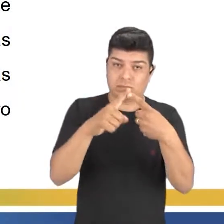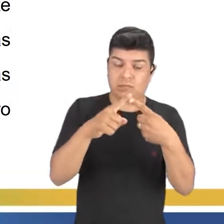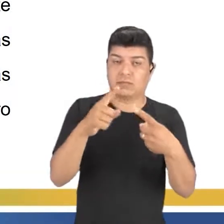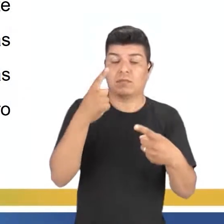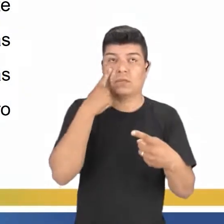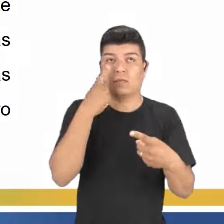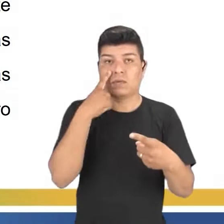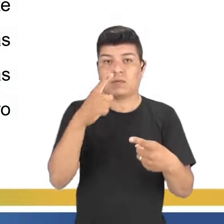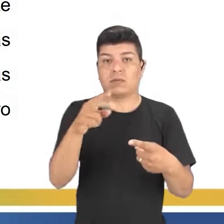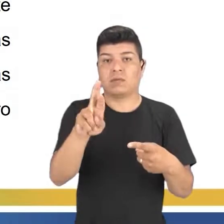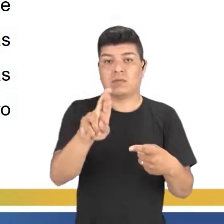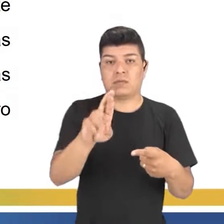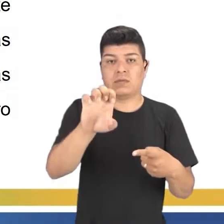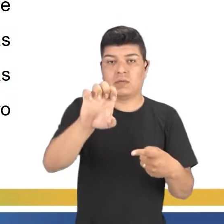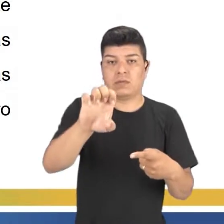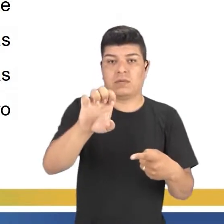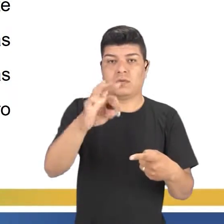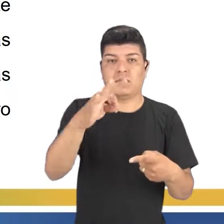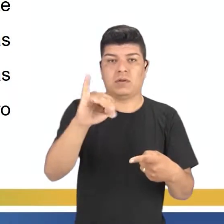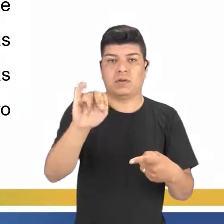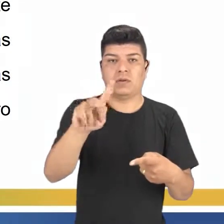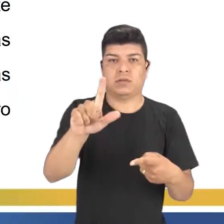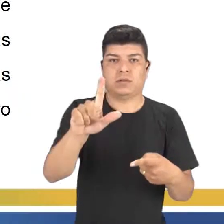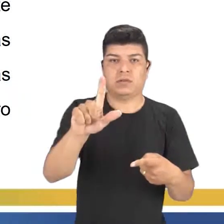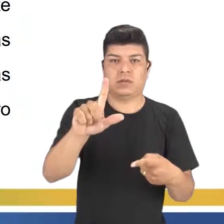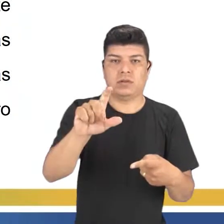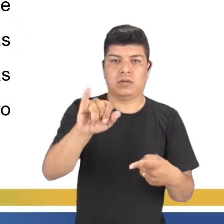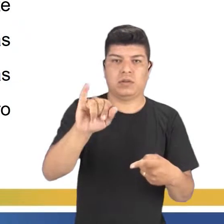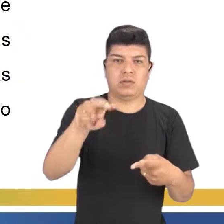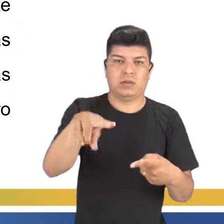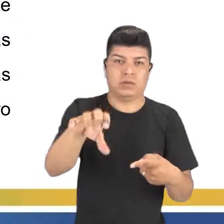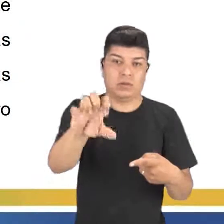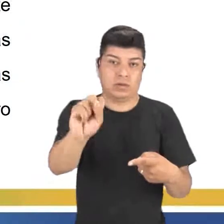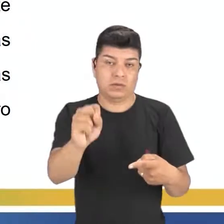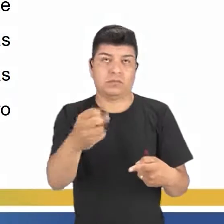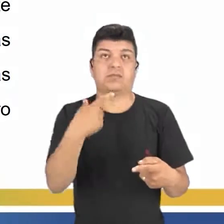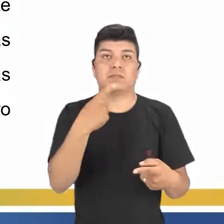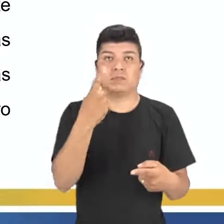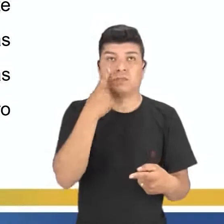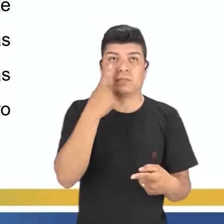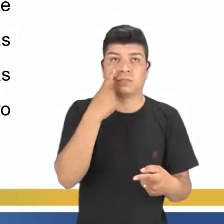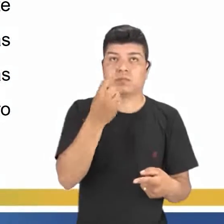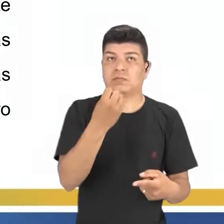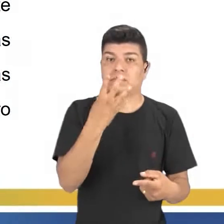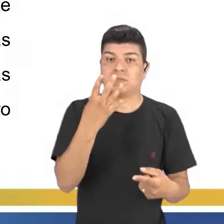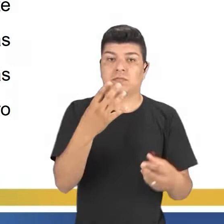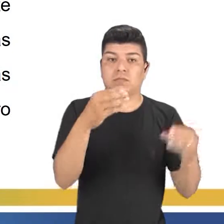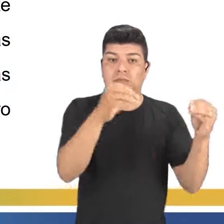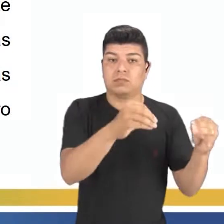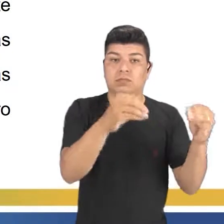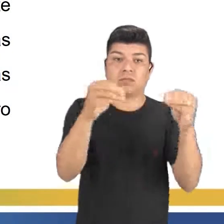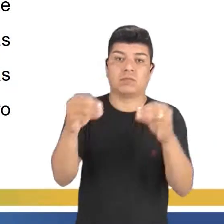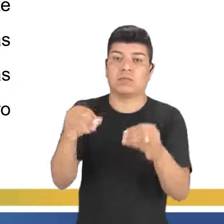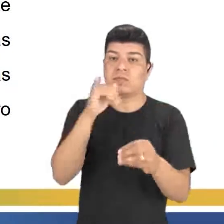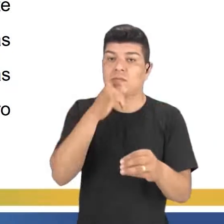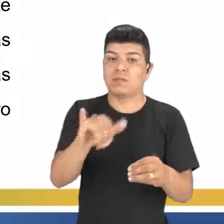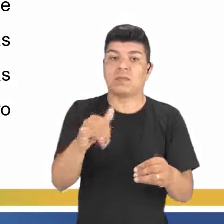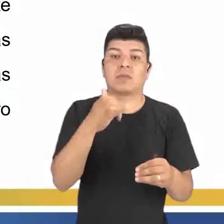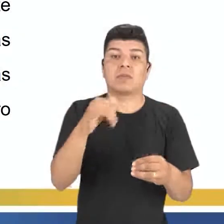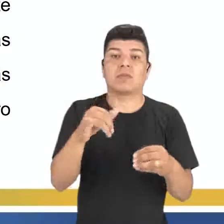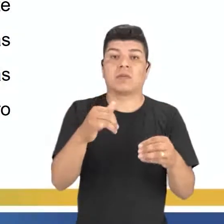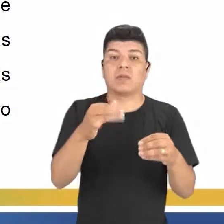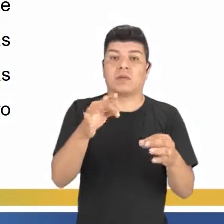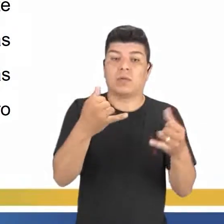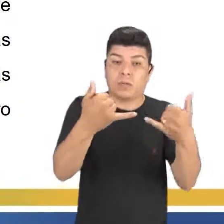é muito interessante você compreender o sentido do deslocamento da corrente elétrica, porque a corrente elétrica ela se propaga